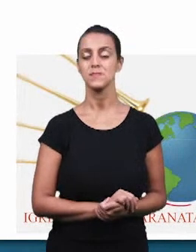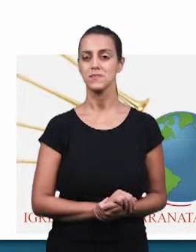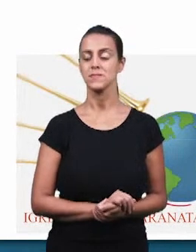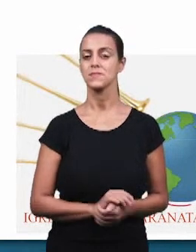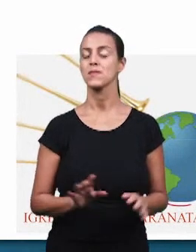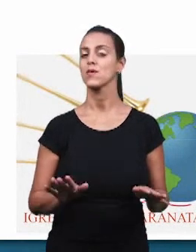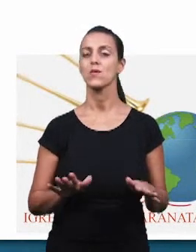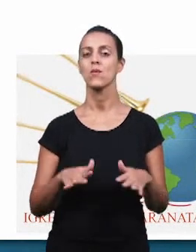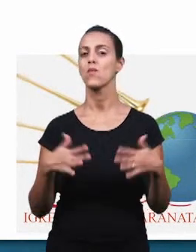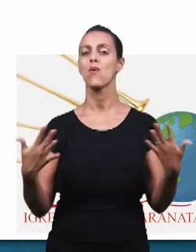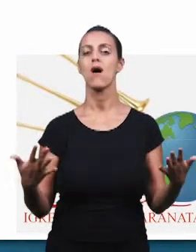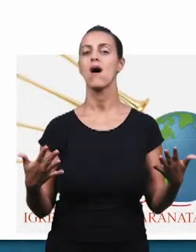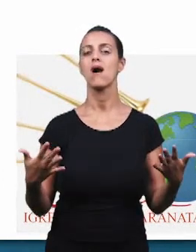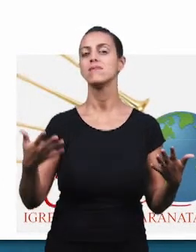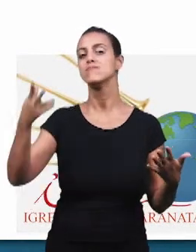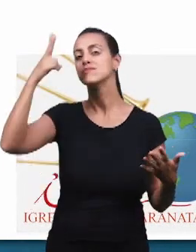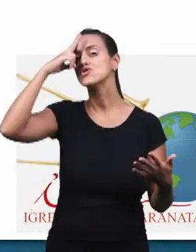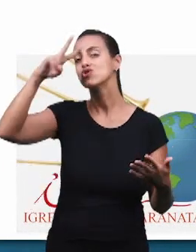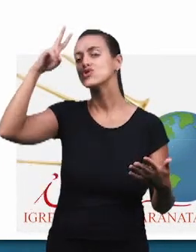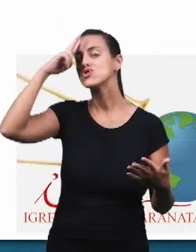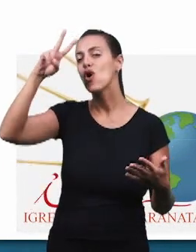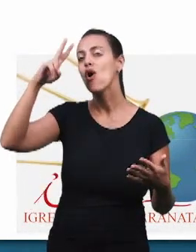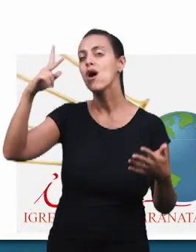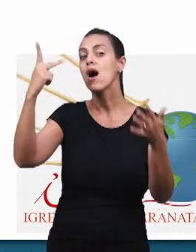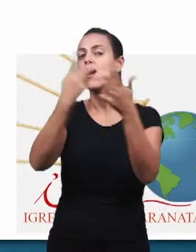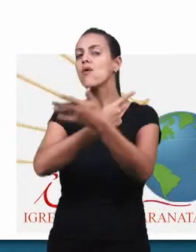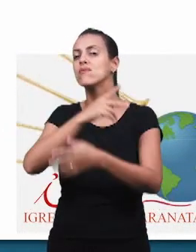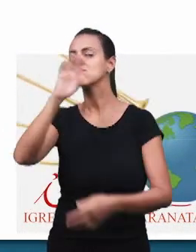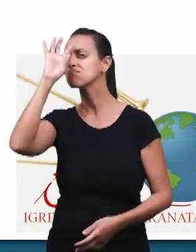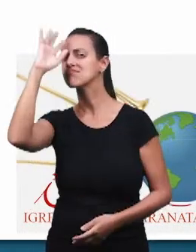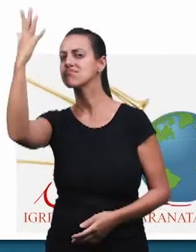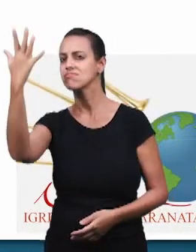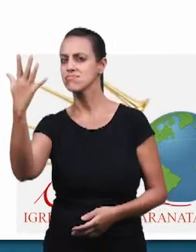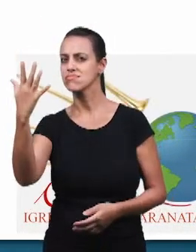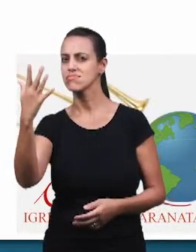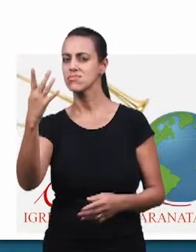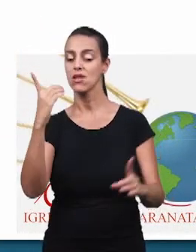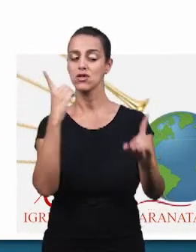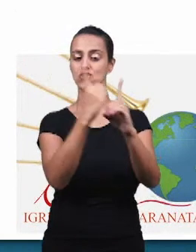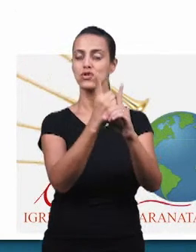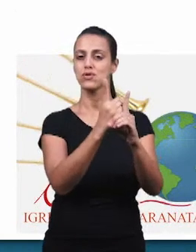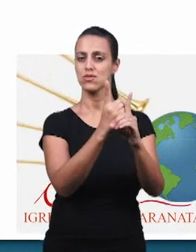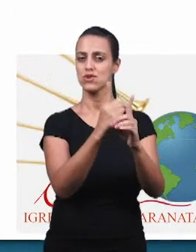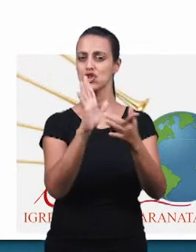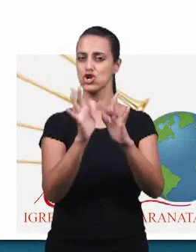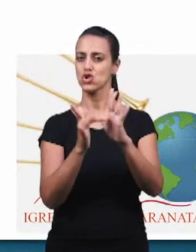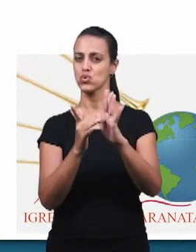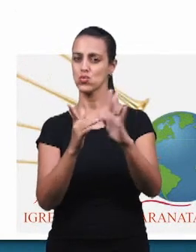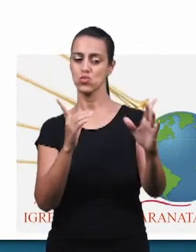2. Quais foram os fatos históricos desse encontro, ou seja, do encontro de Jesus com Zaqueu?